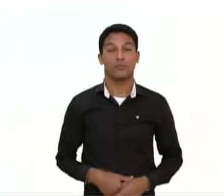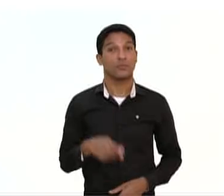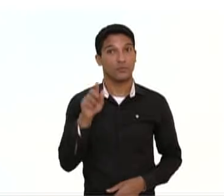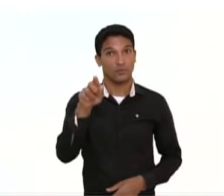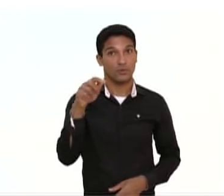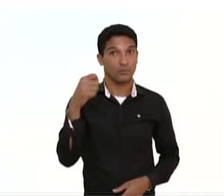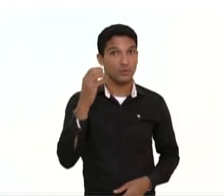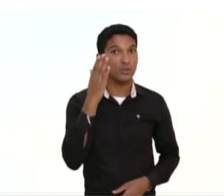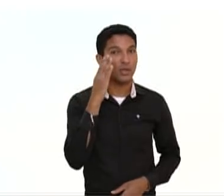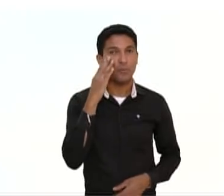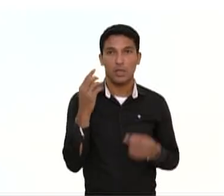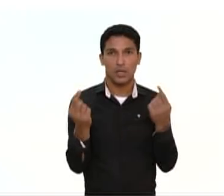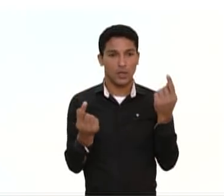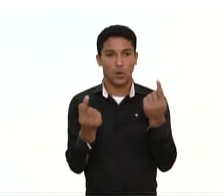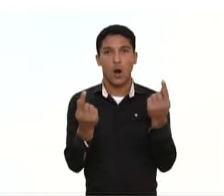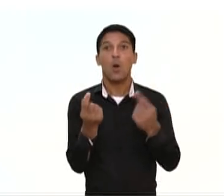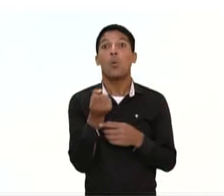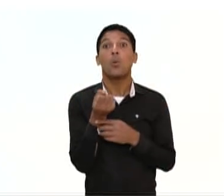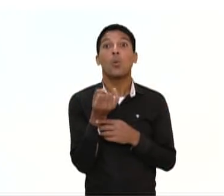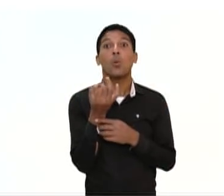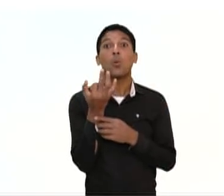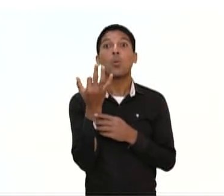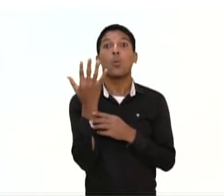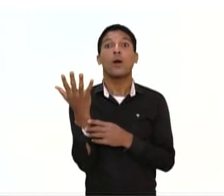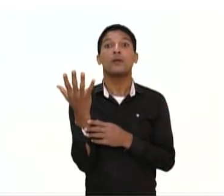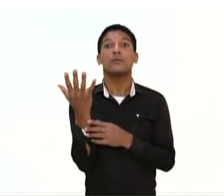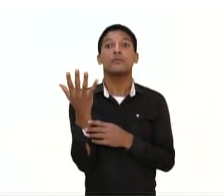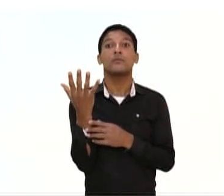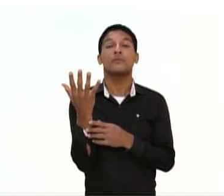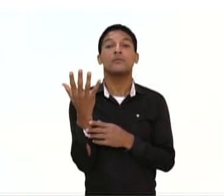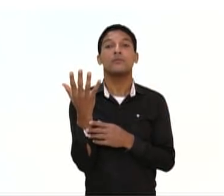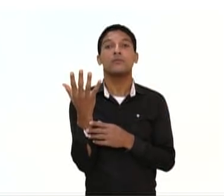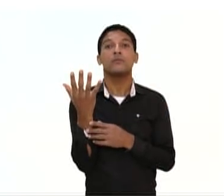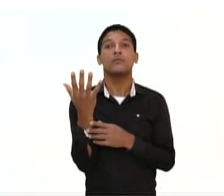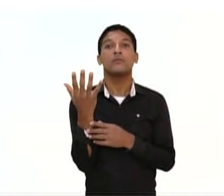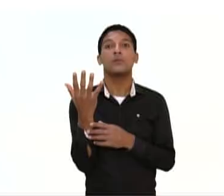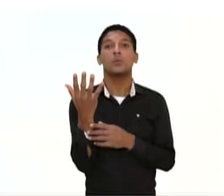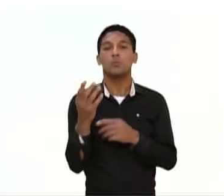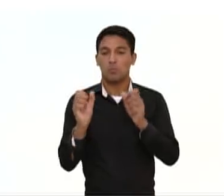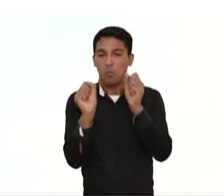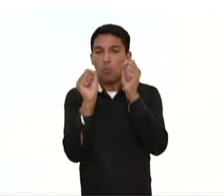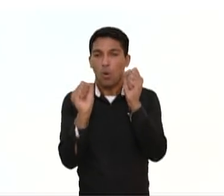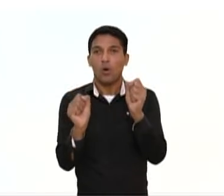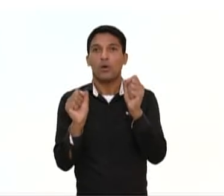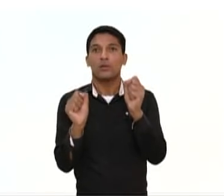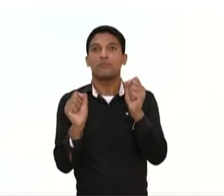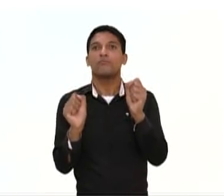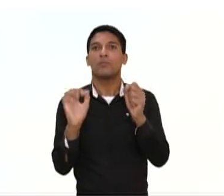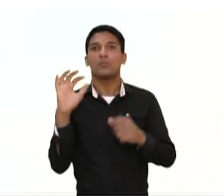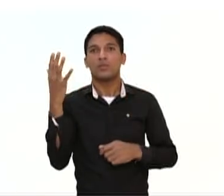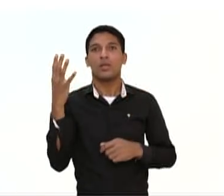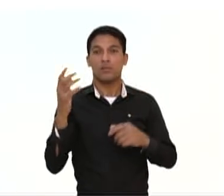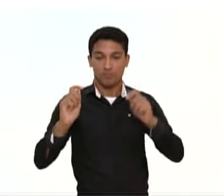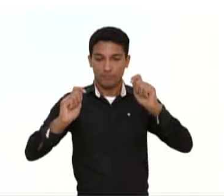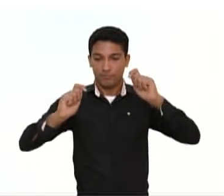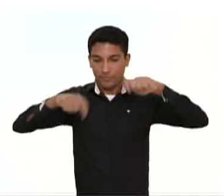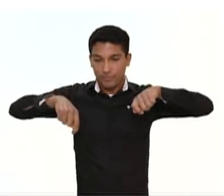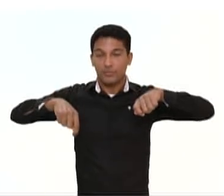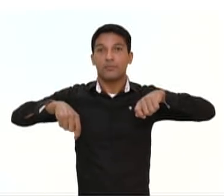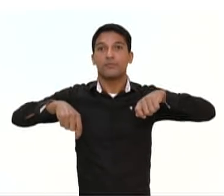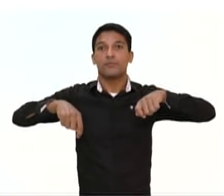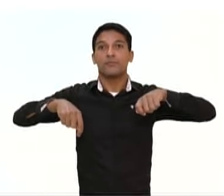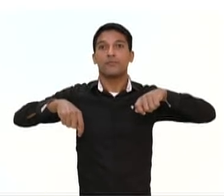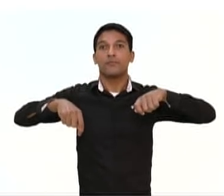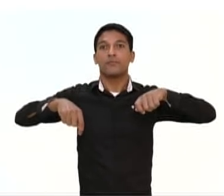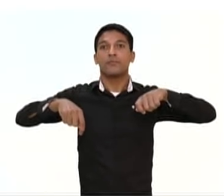saber é qual é a quantidade de casos possíveis, tá? O que pode acontecer durante a resolução